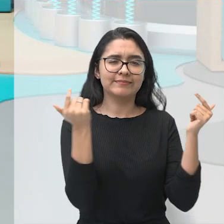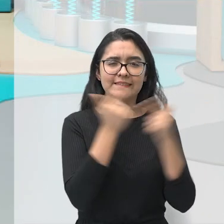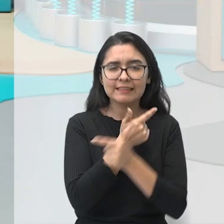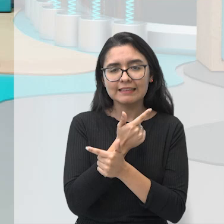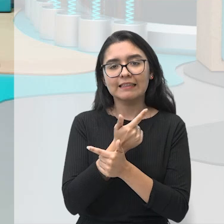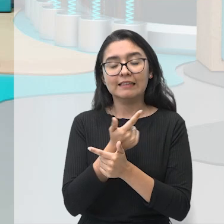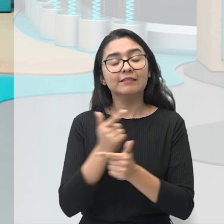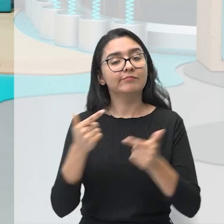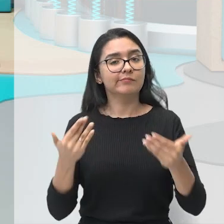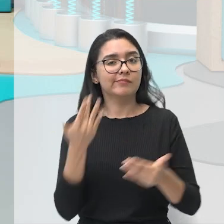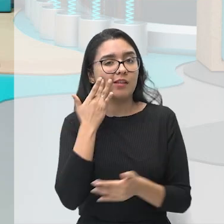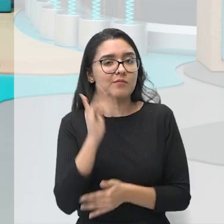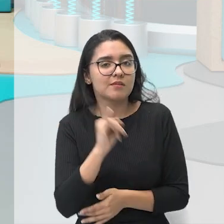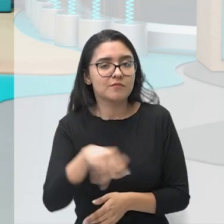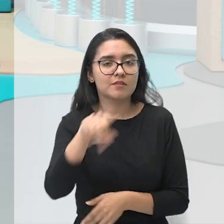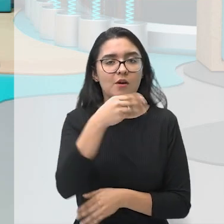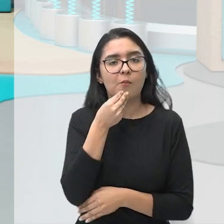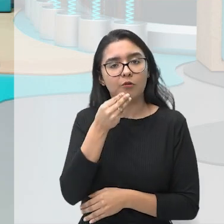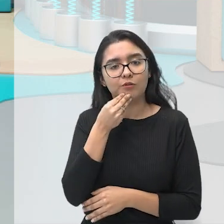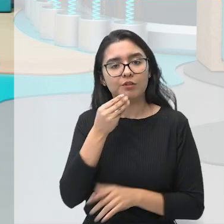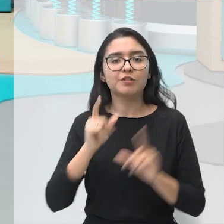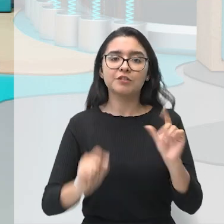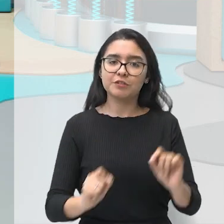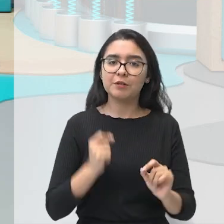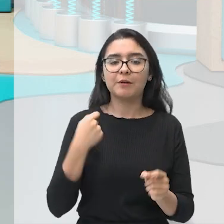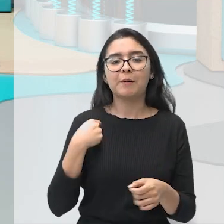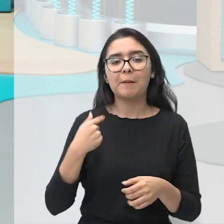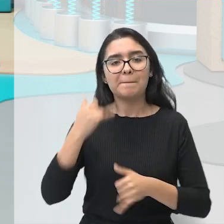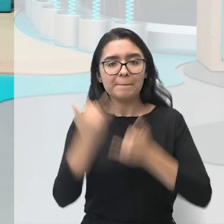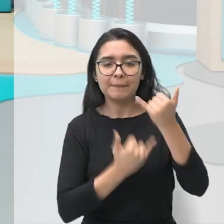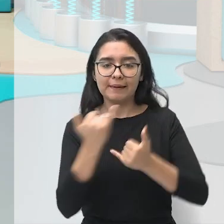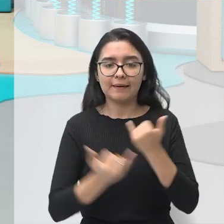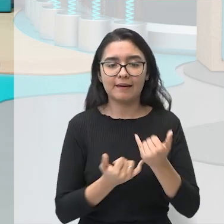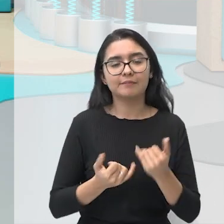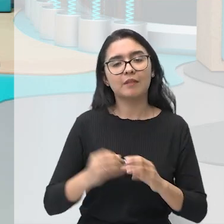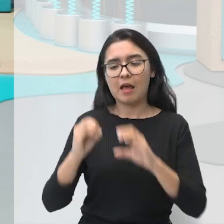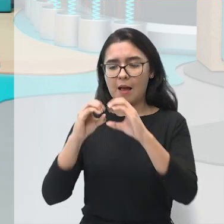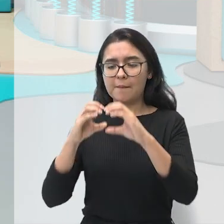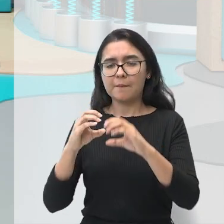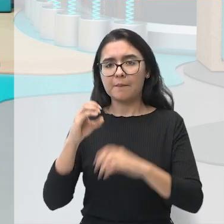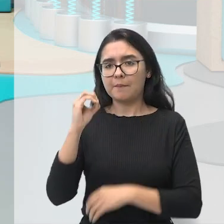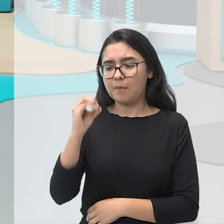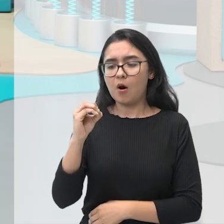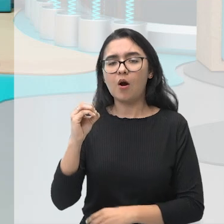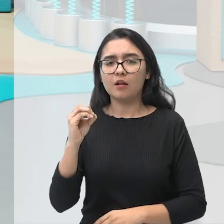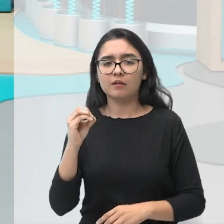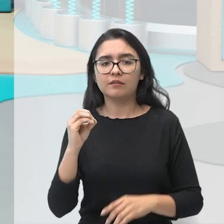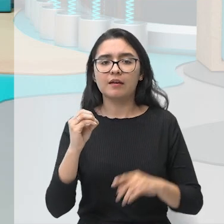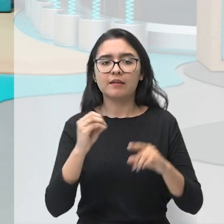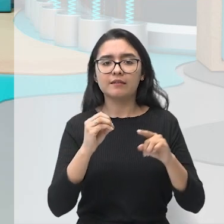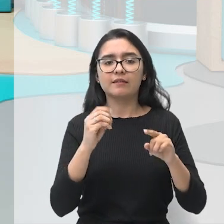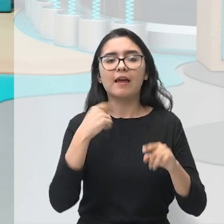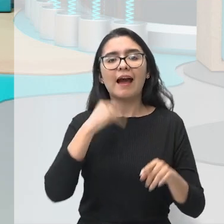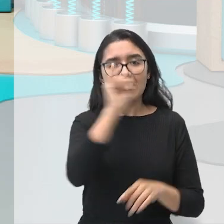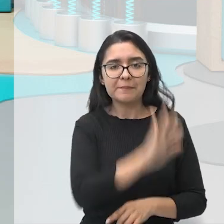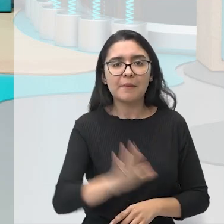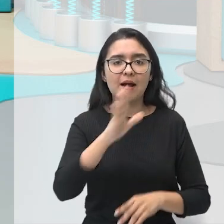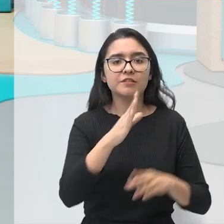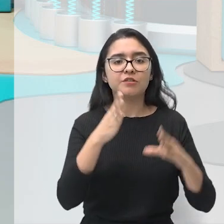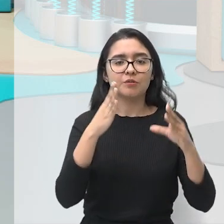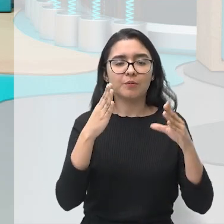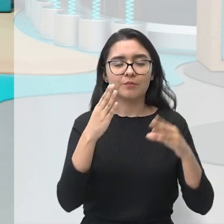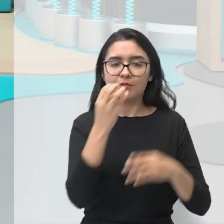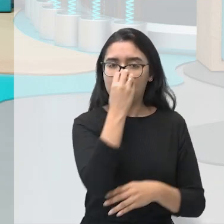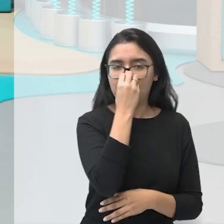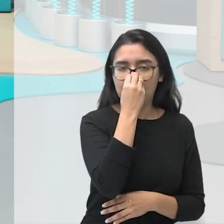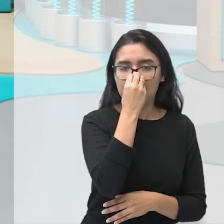maneiro. Não sei se vocês já tiveram a oportunidade de pegar uma dessas bolas e lançar ali na boca do palhaço, né? Quem sabe, ó,